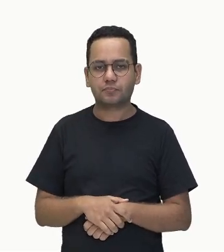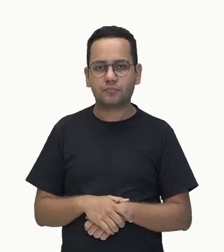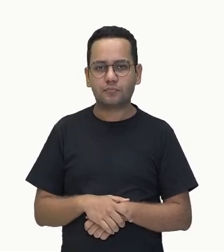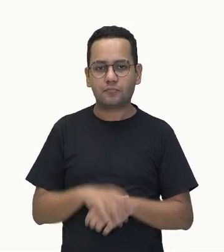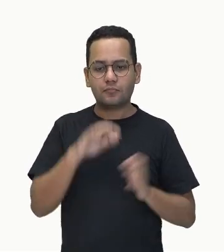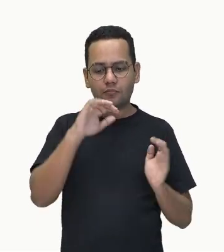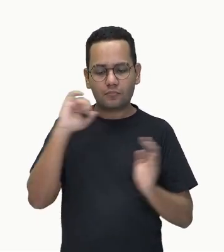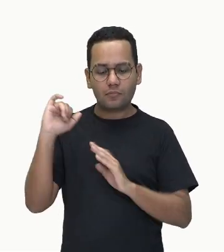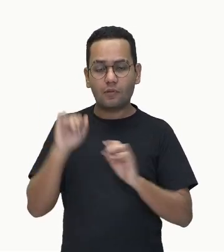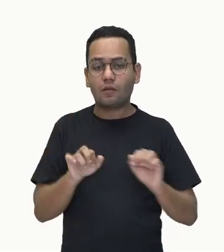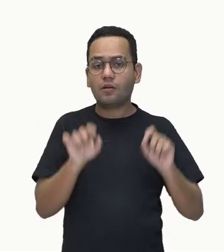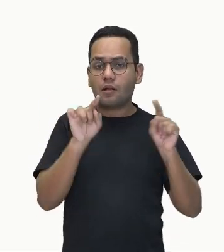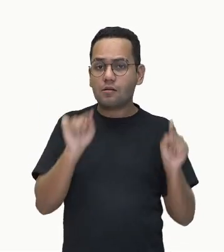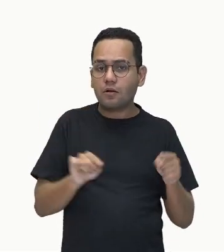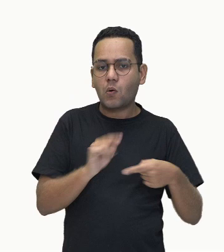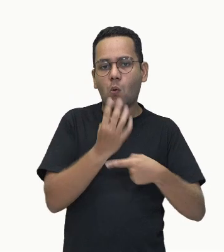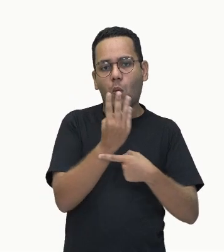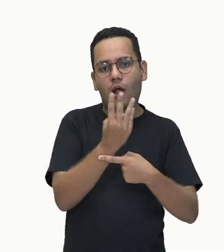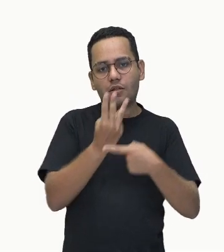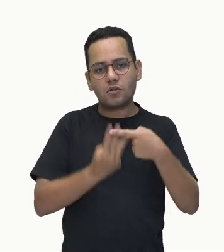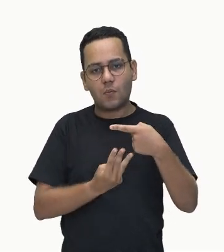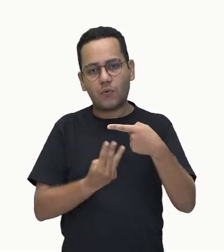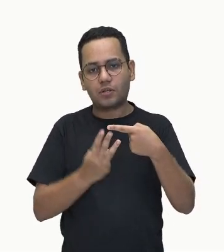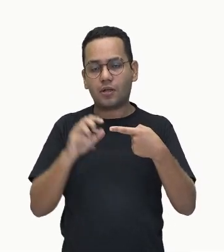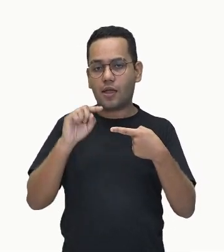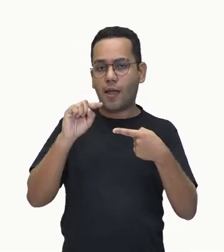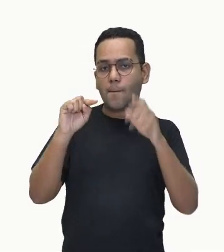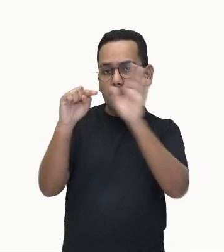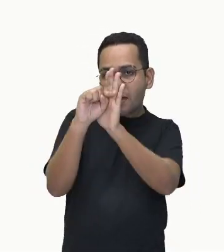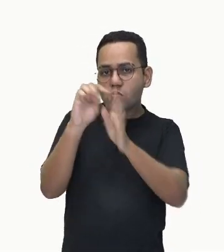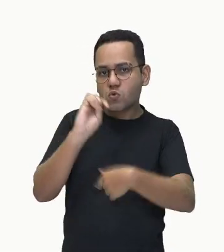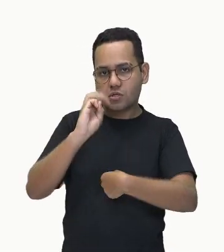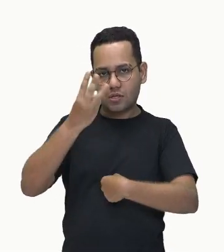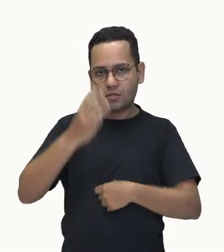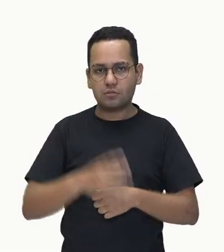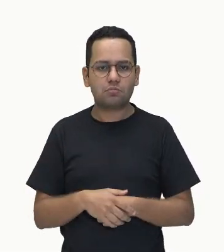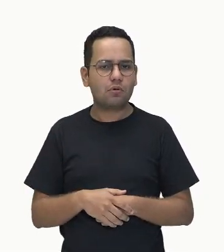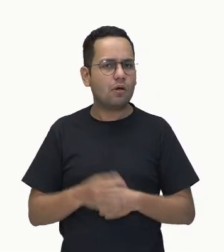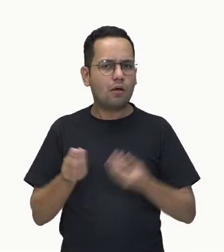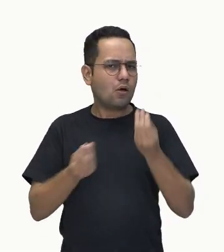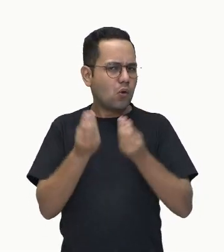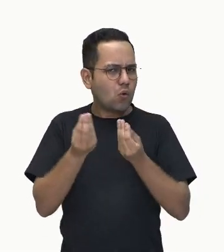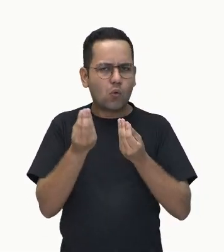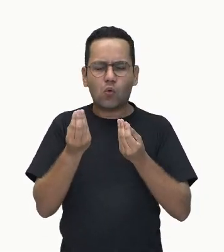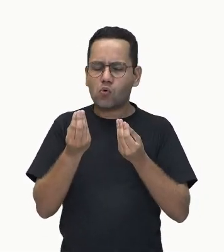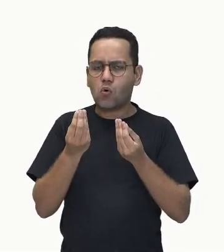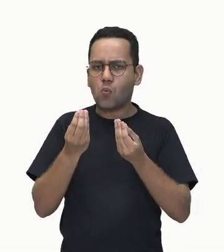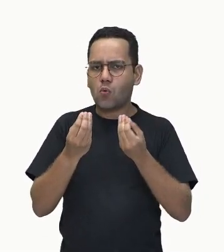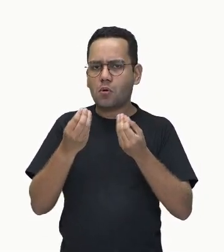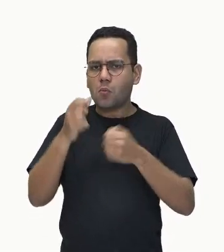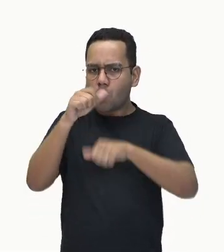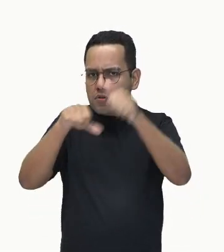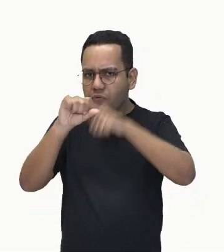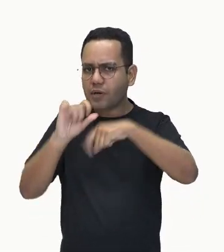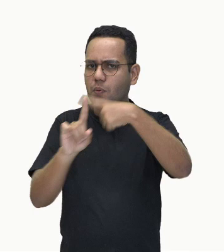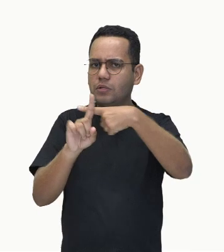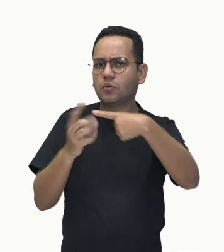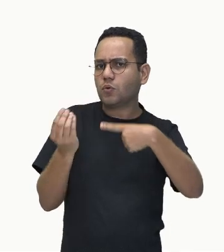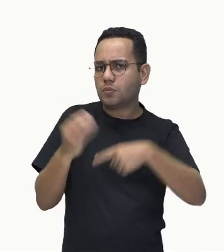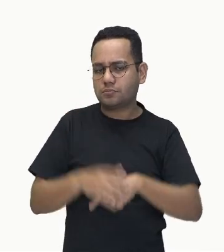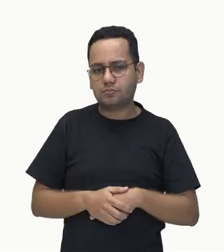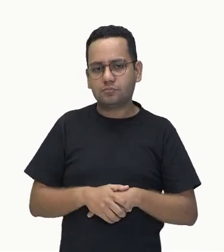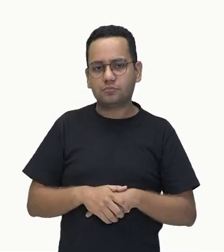como é que Eu transformo esses esseo negativo num expoente positivo você inverte a